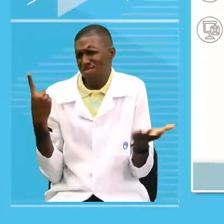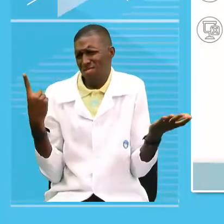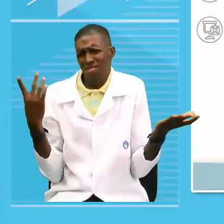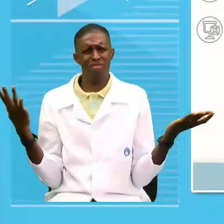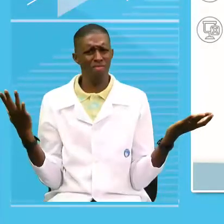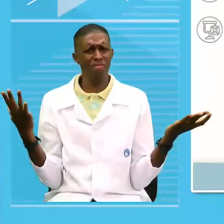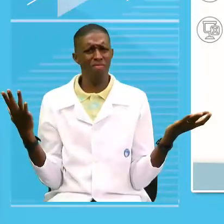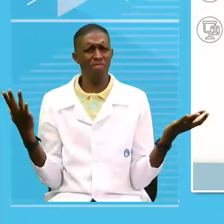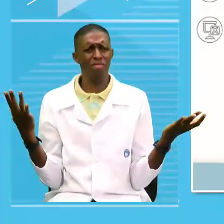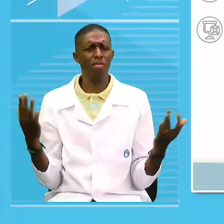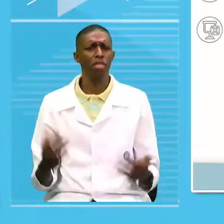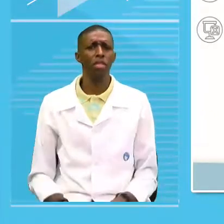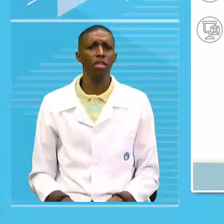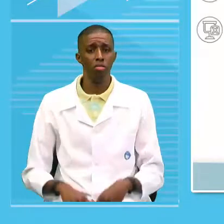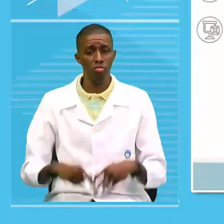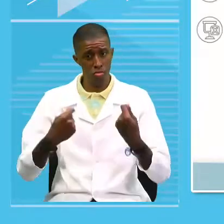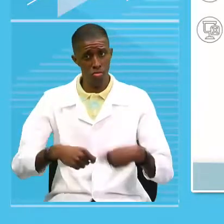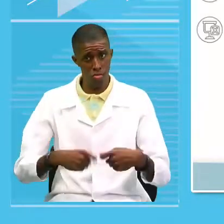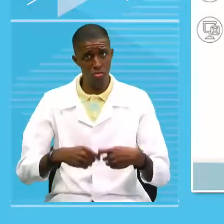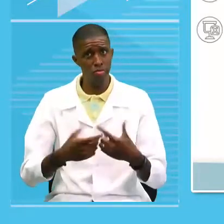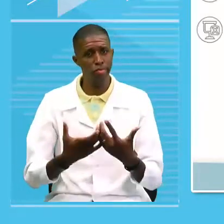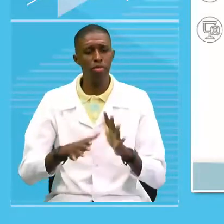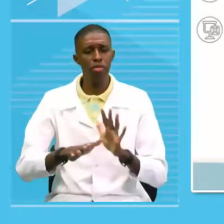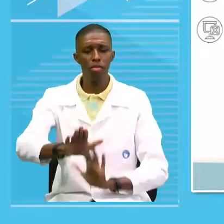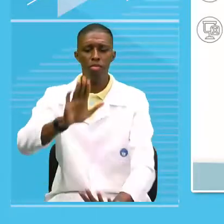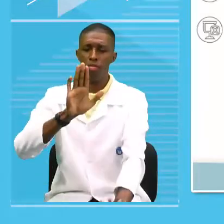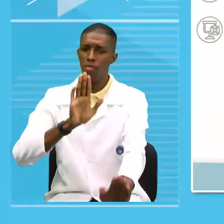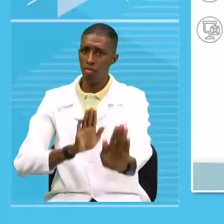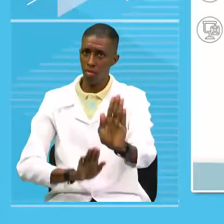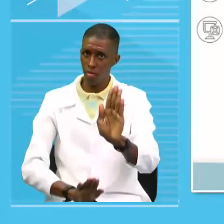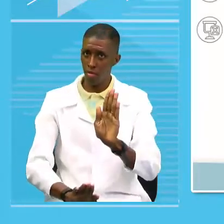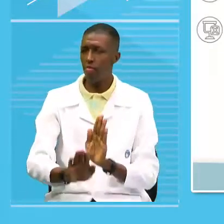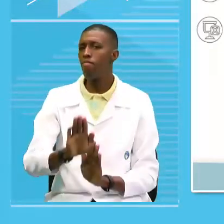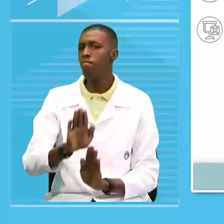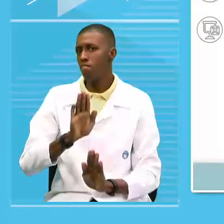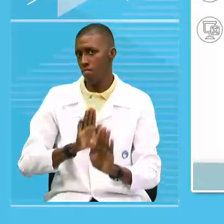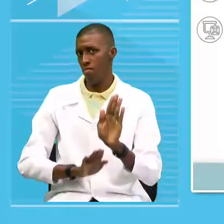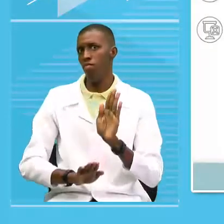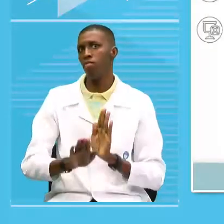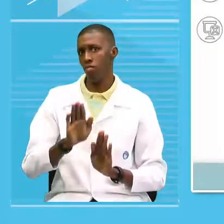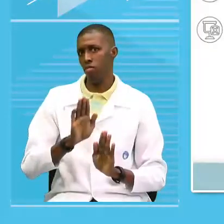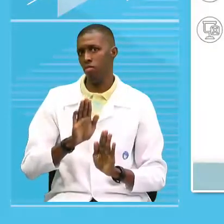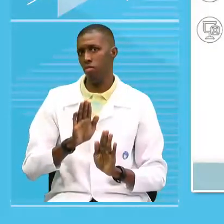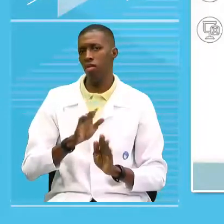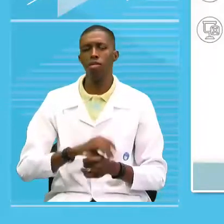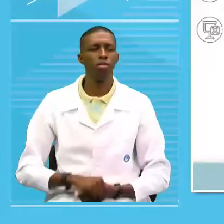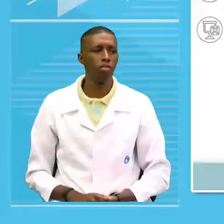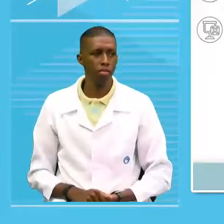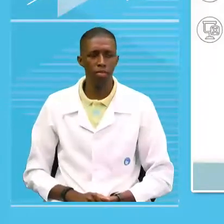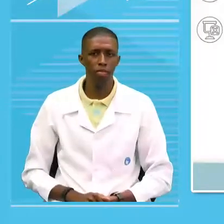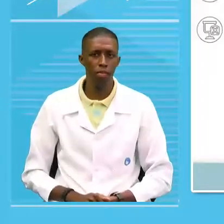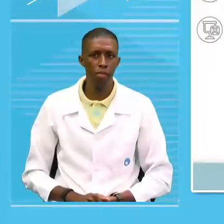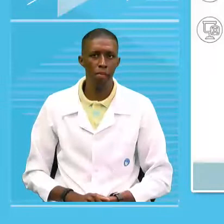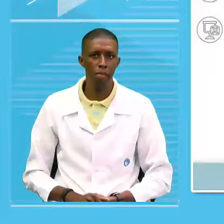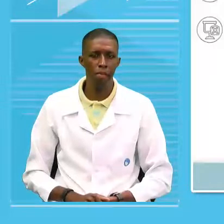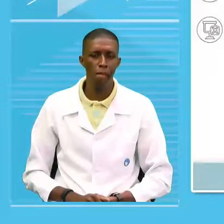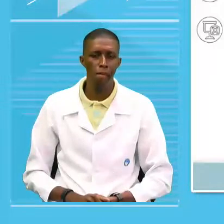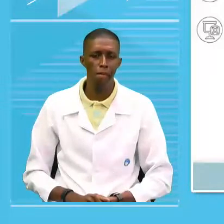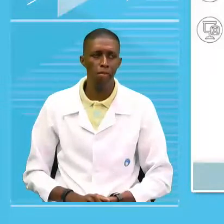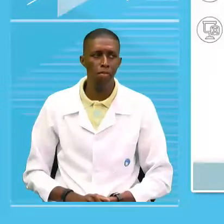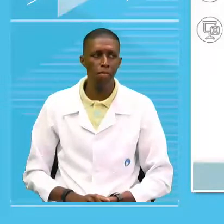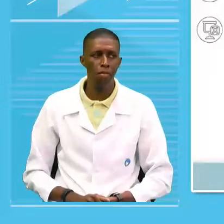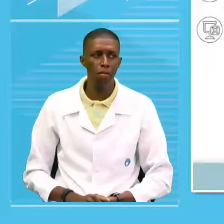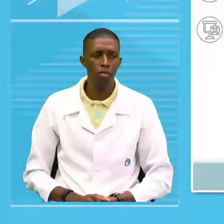exercitar o pensamento né Deixa eu ver aqui o que eu coloquei ó geral maior para